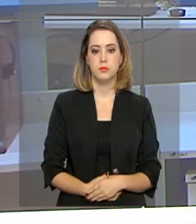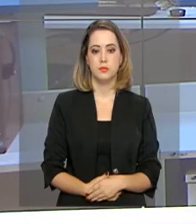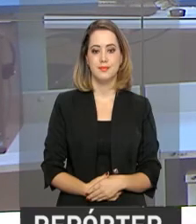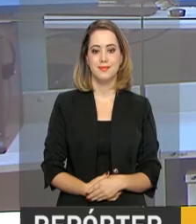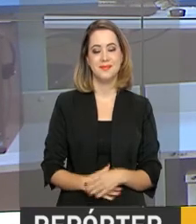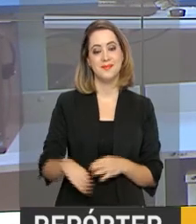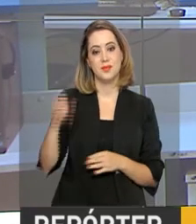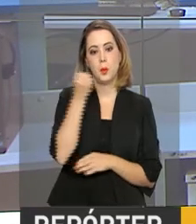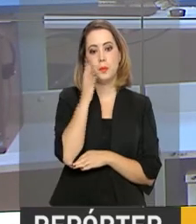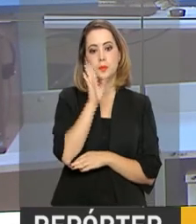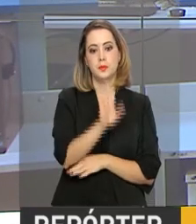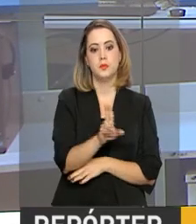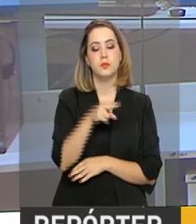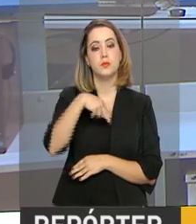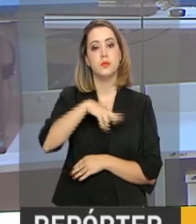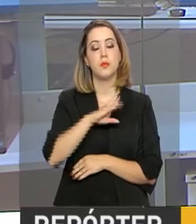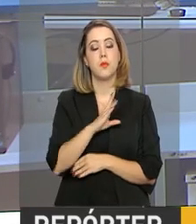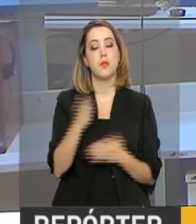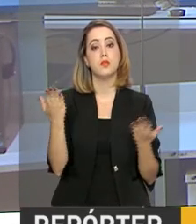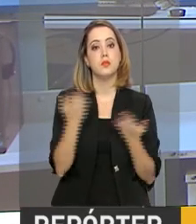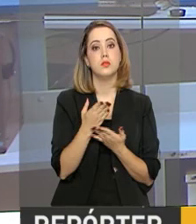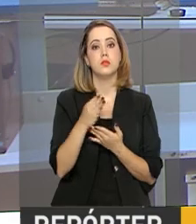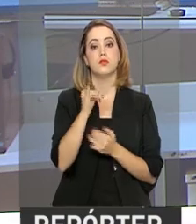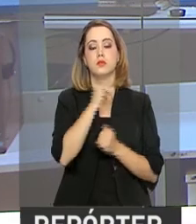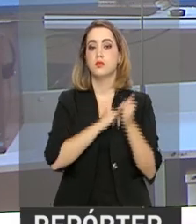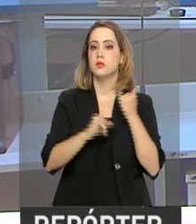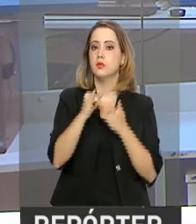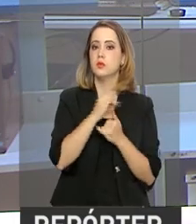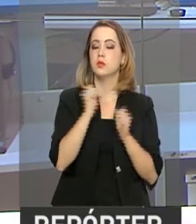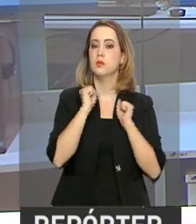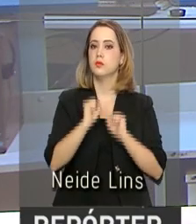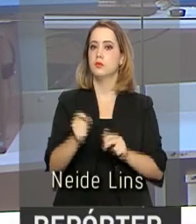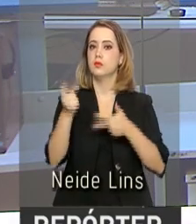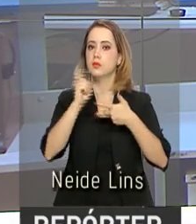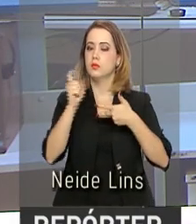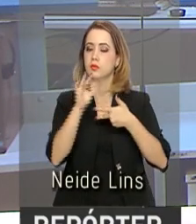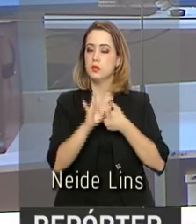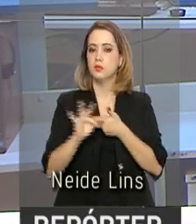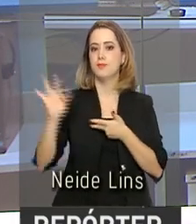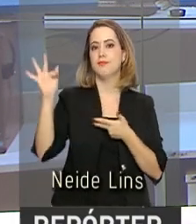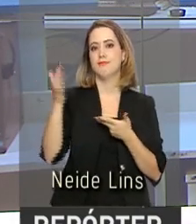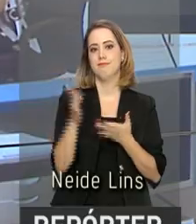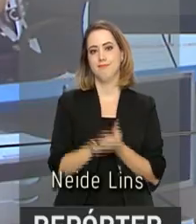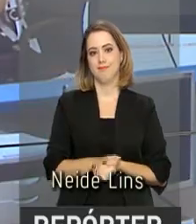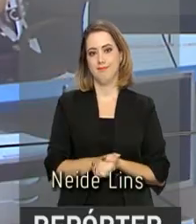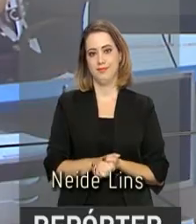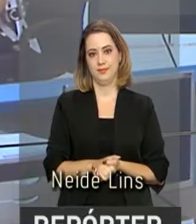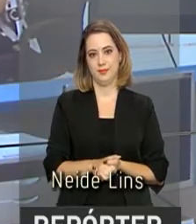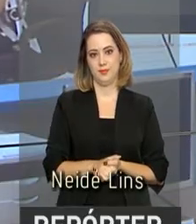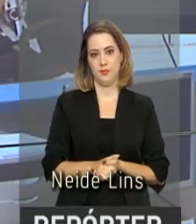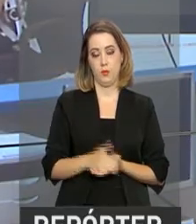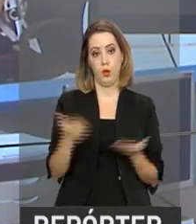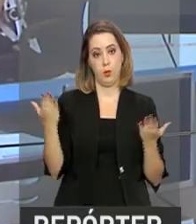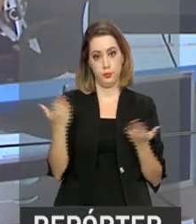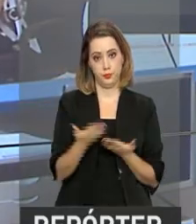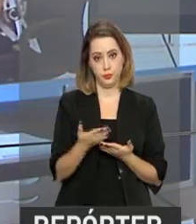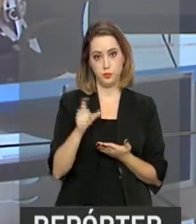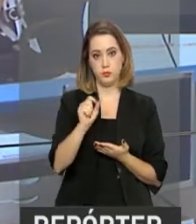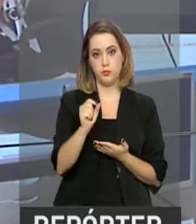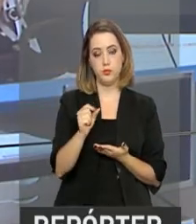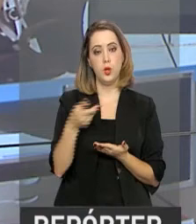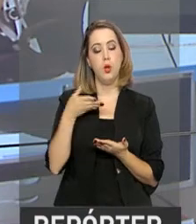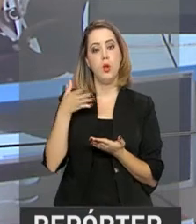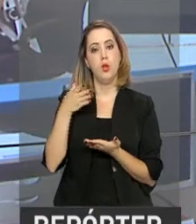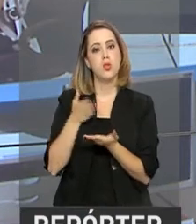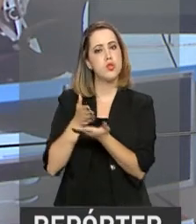logo à tarde repórter nbr no ar com as notícias do poder executivo federal nesta quinta feira em viagem